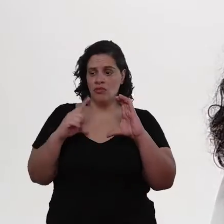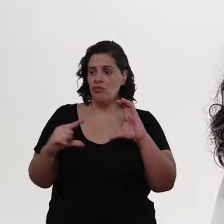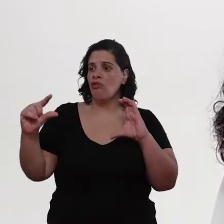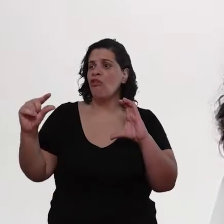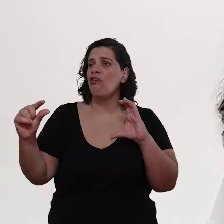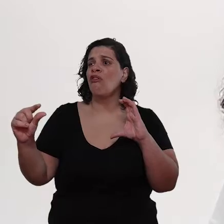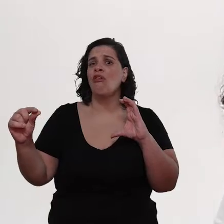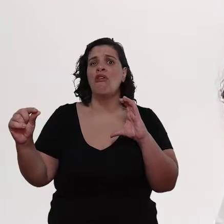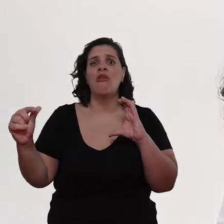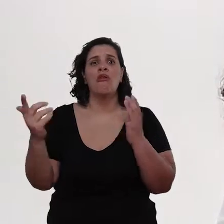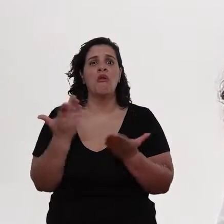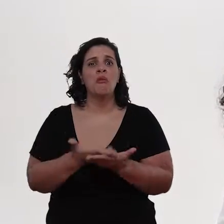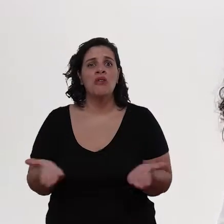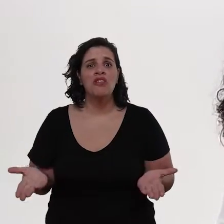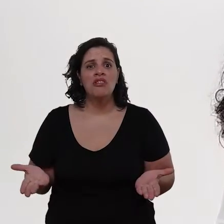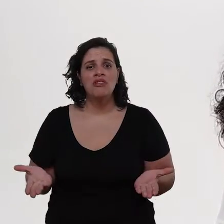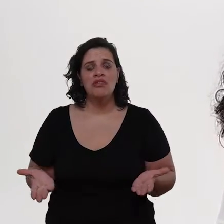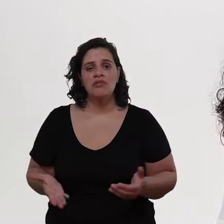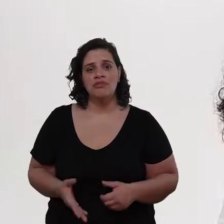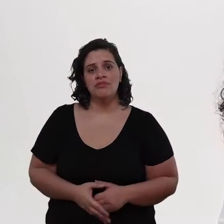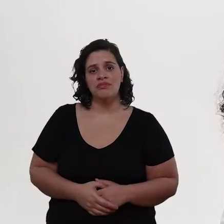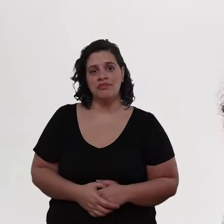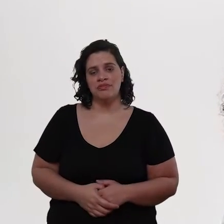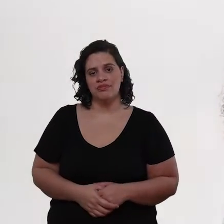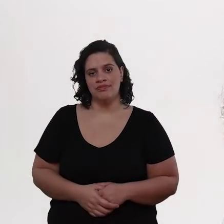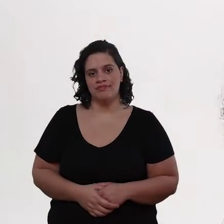E depois que ele perdeu aquela parte,